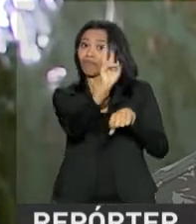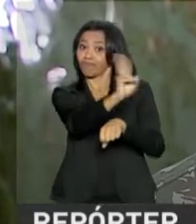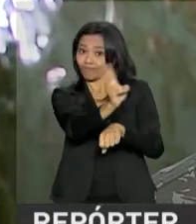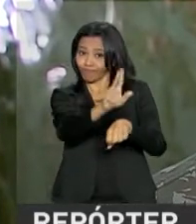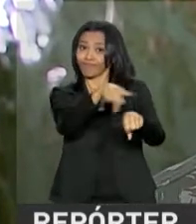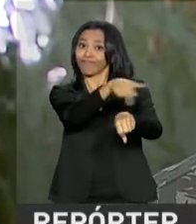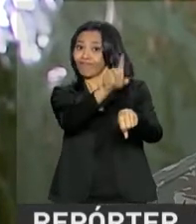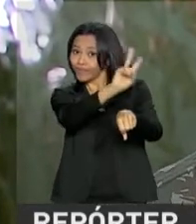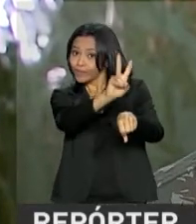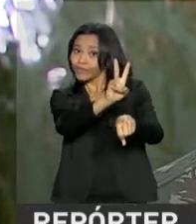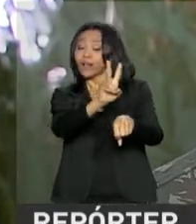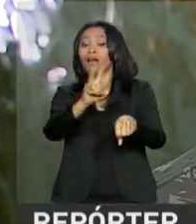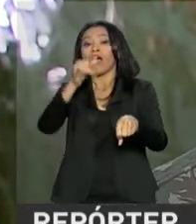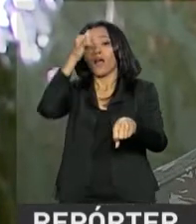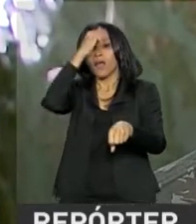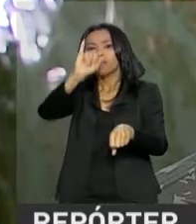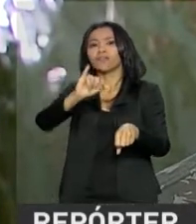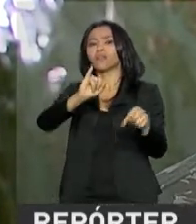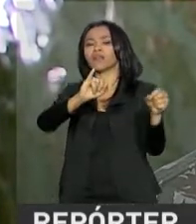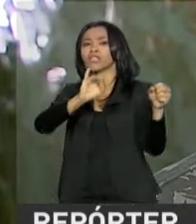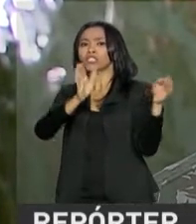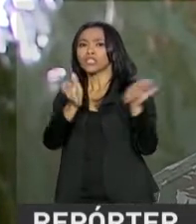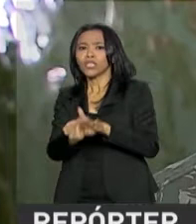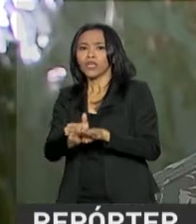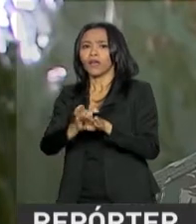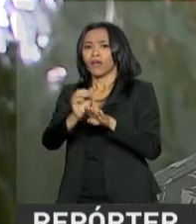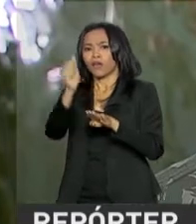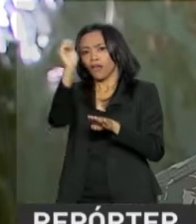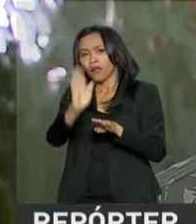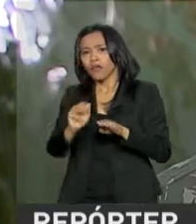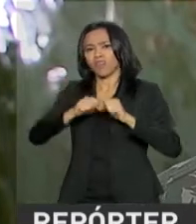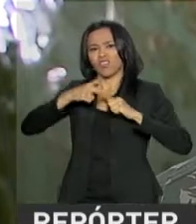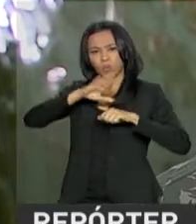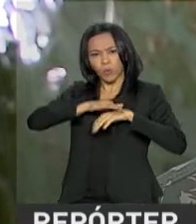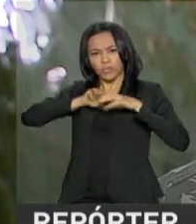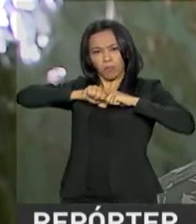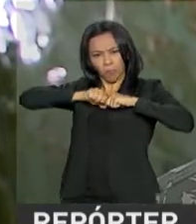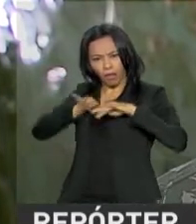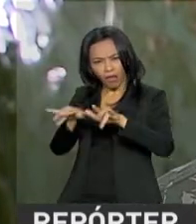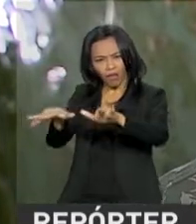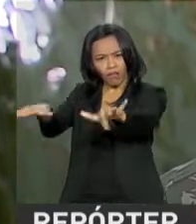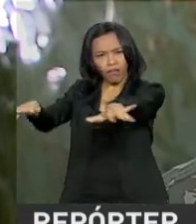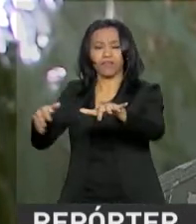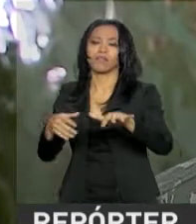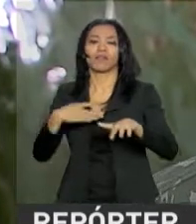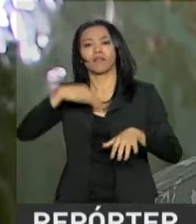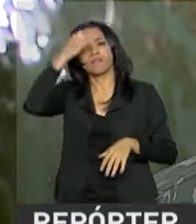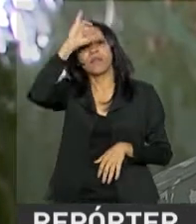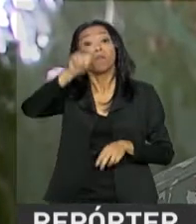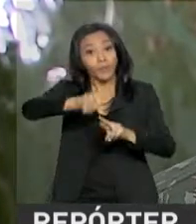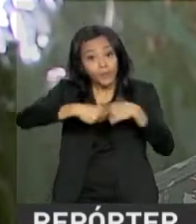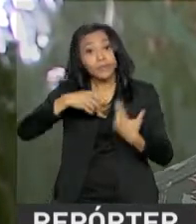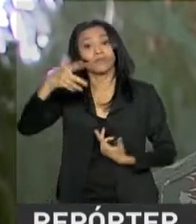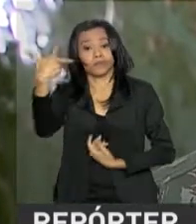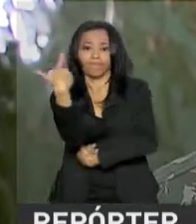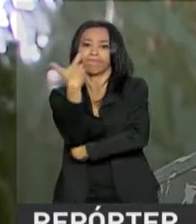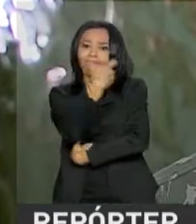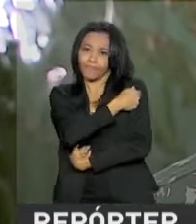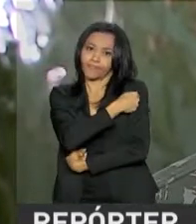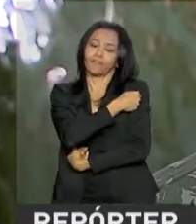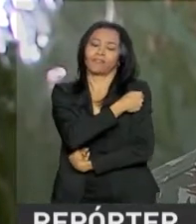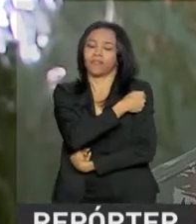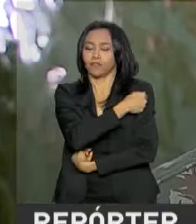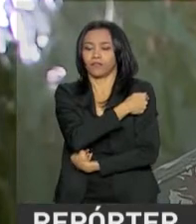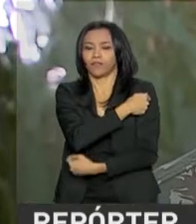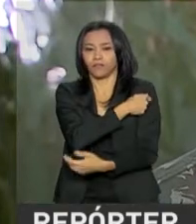se tornem um furto que nosso país não é por isso é que essas ações de vacinação em todos os